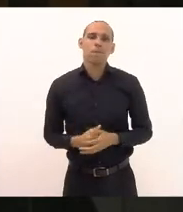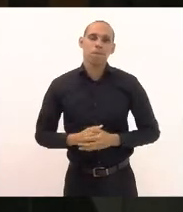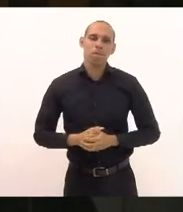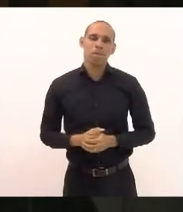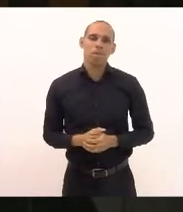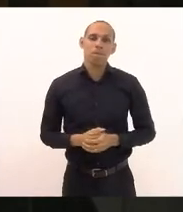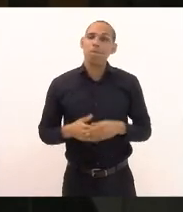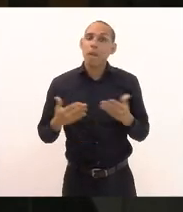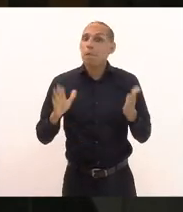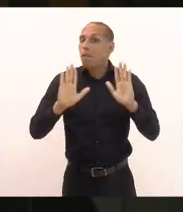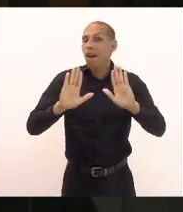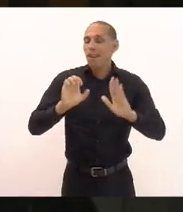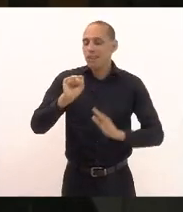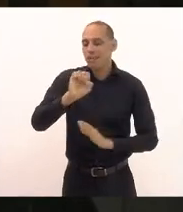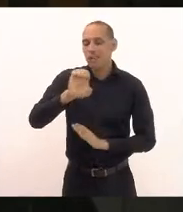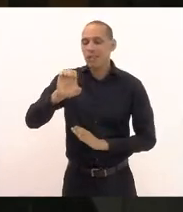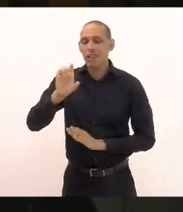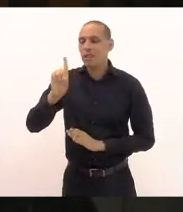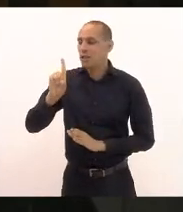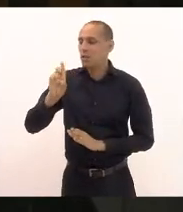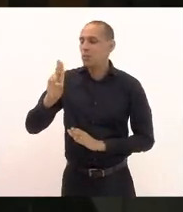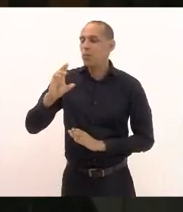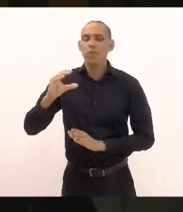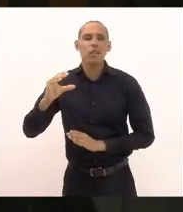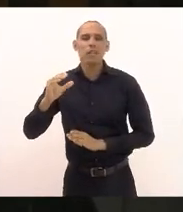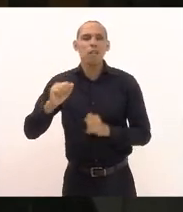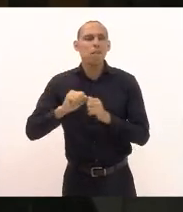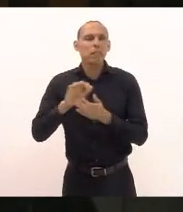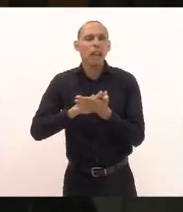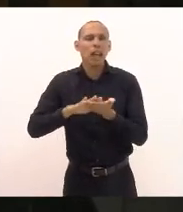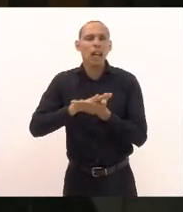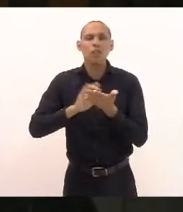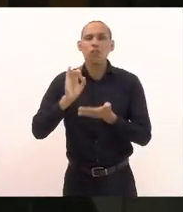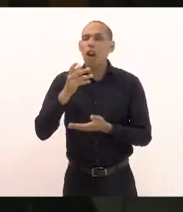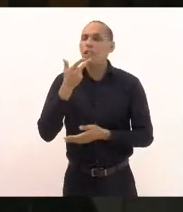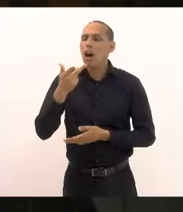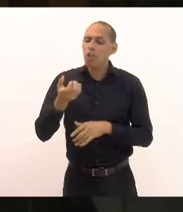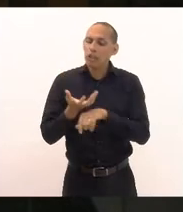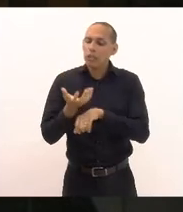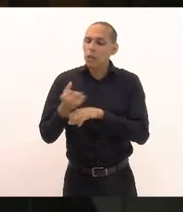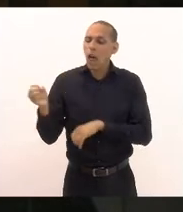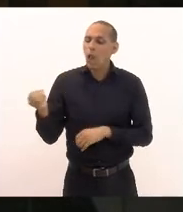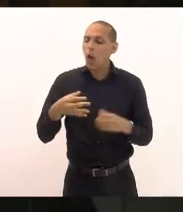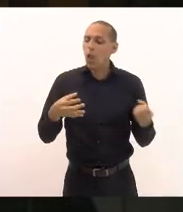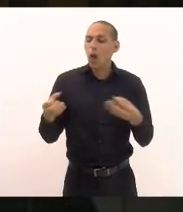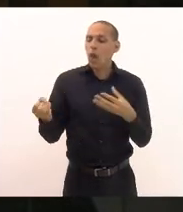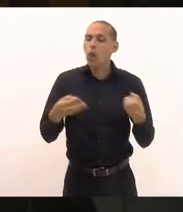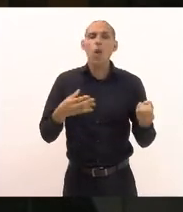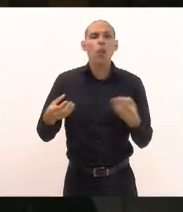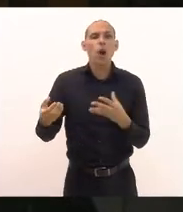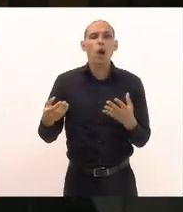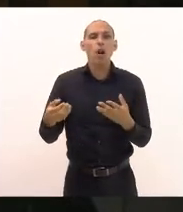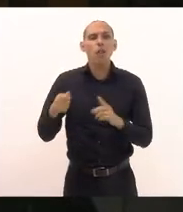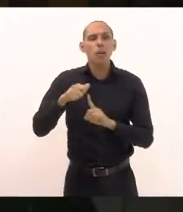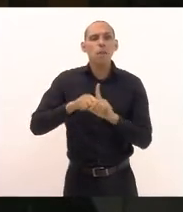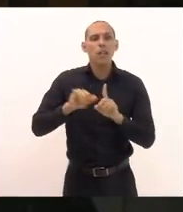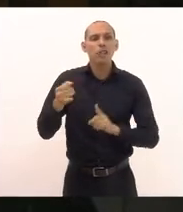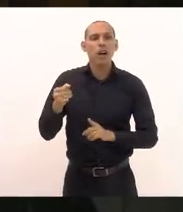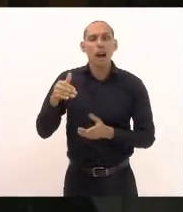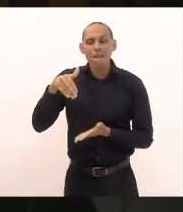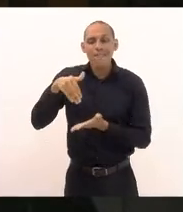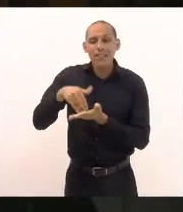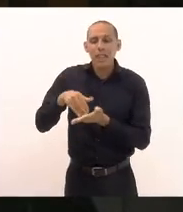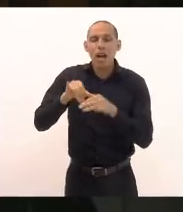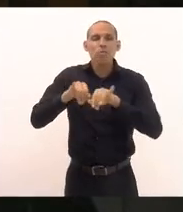E a SEDUC não fez isso. Só divulgou quais seriam as novas disciplinas no final de janeiro. Só